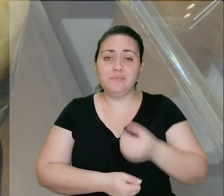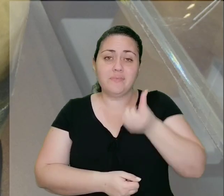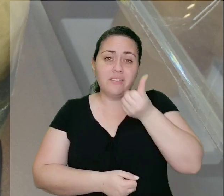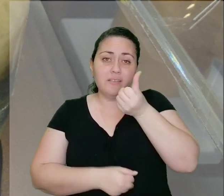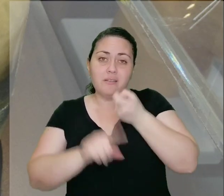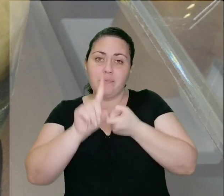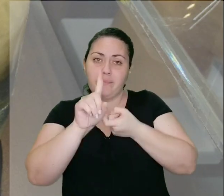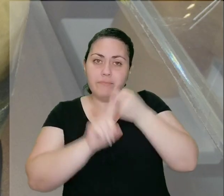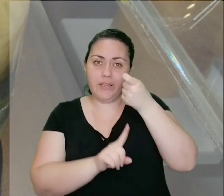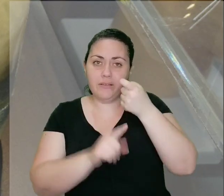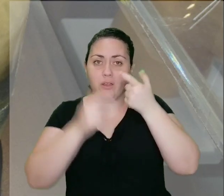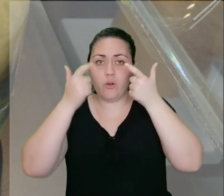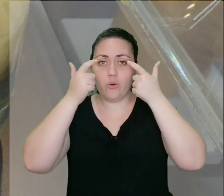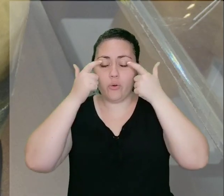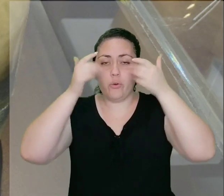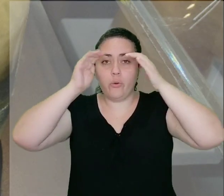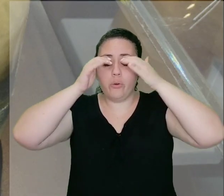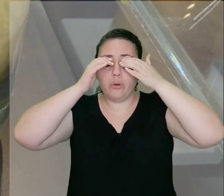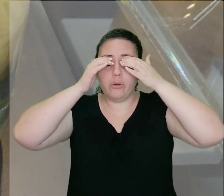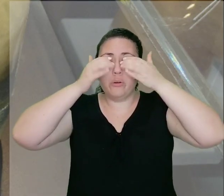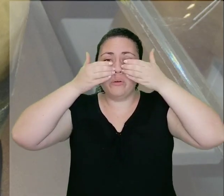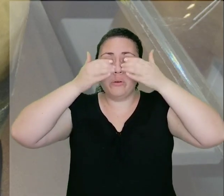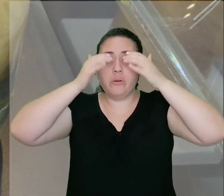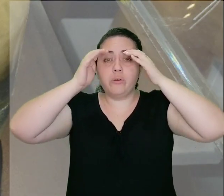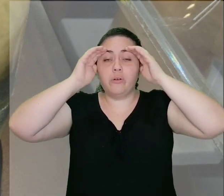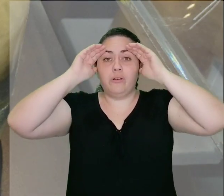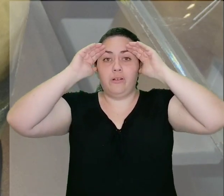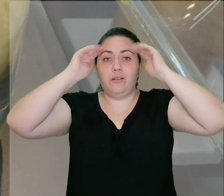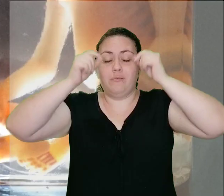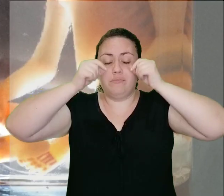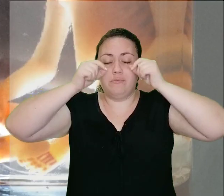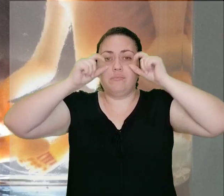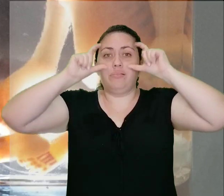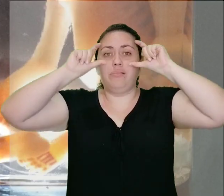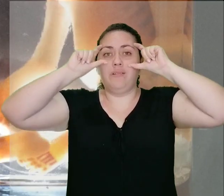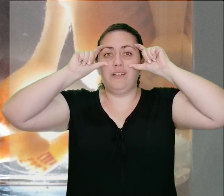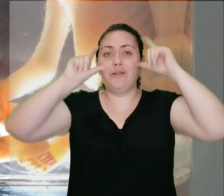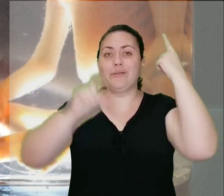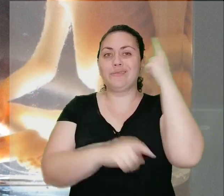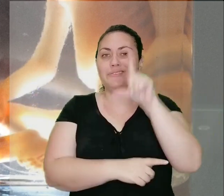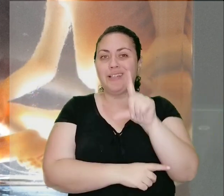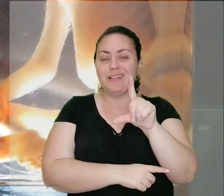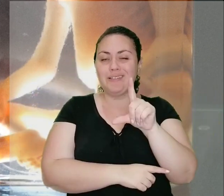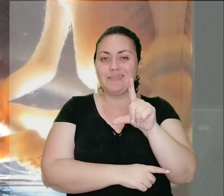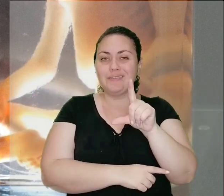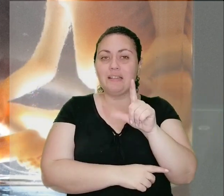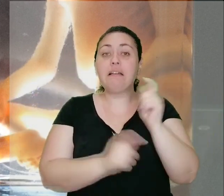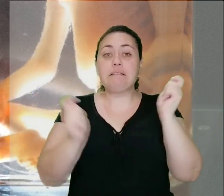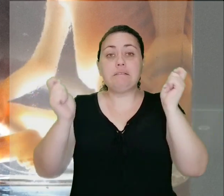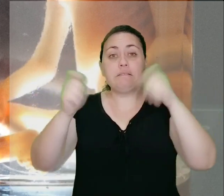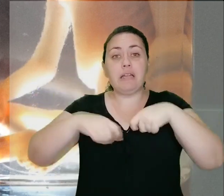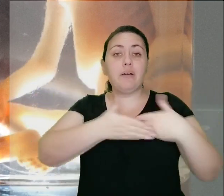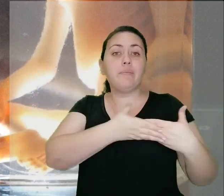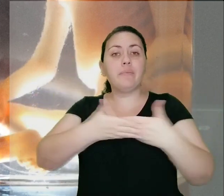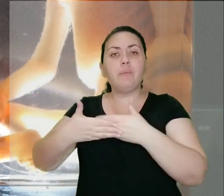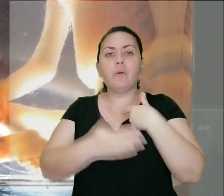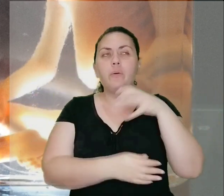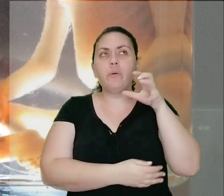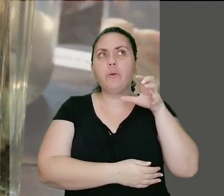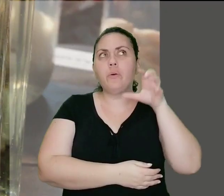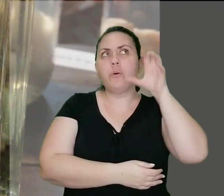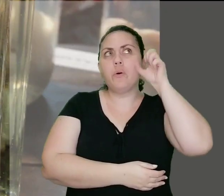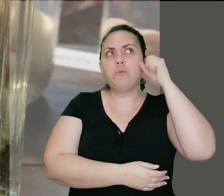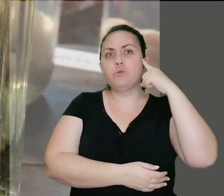No 6º mês, as pálpebras começam a se separar e os olhos se abrem. O feto pode responder aos